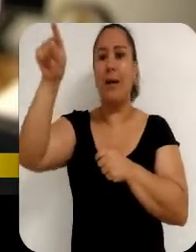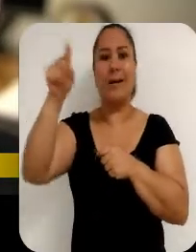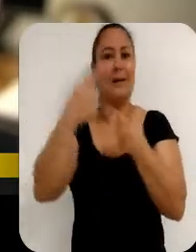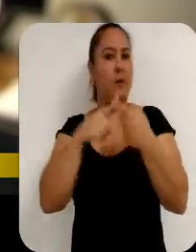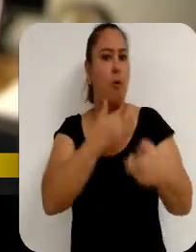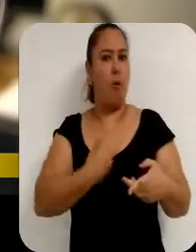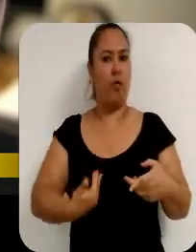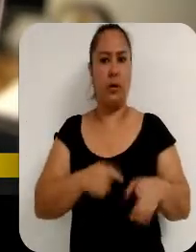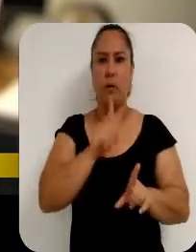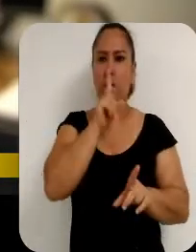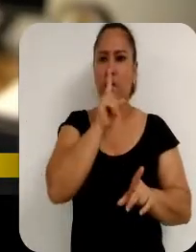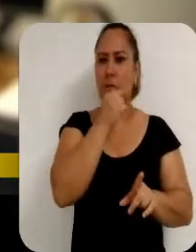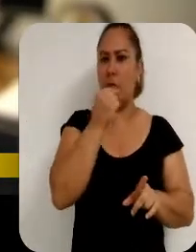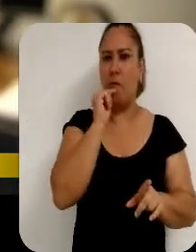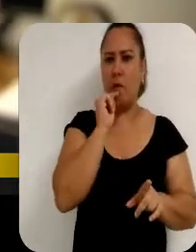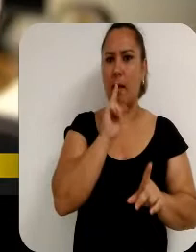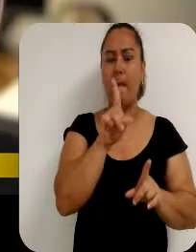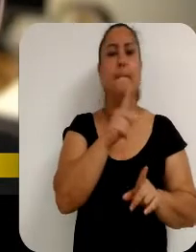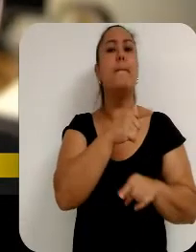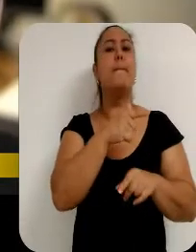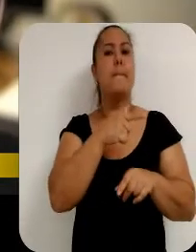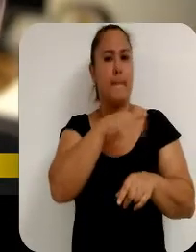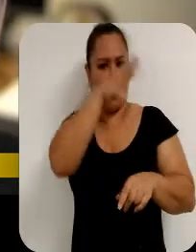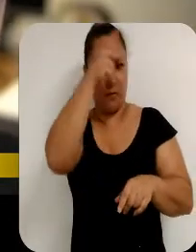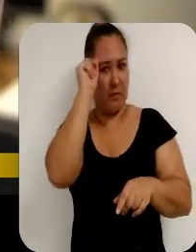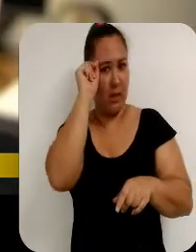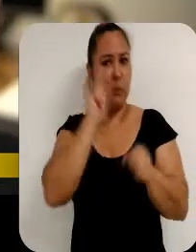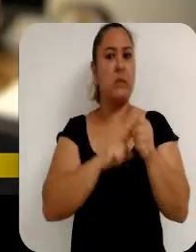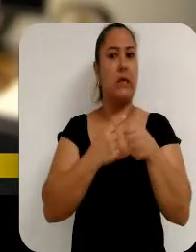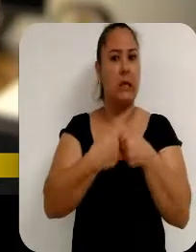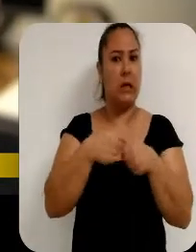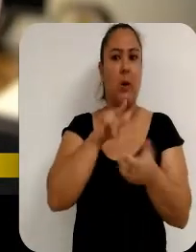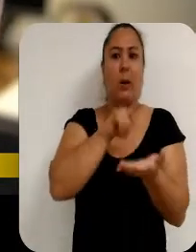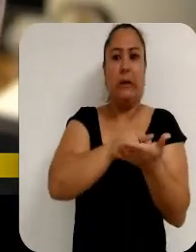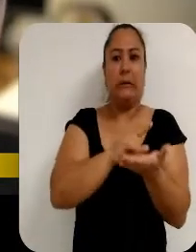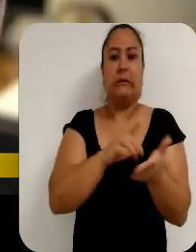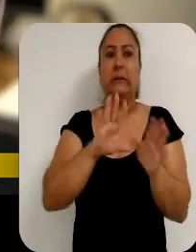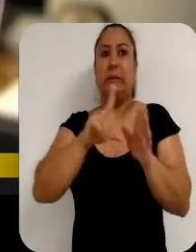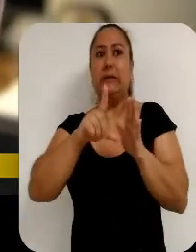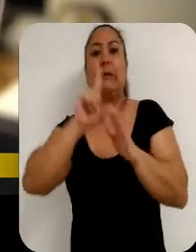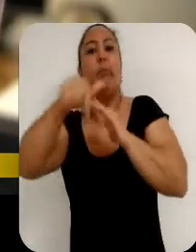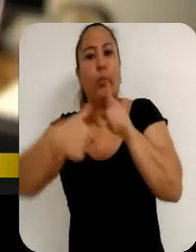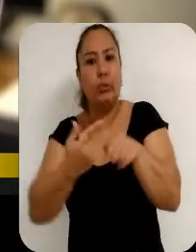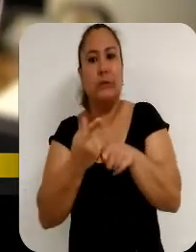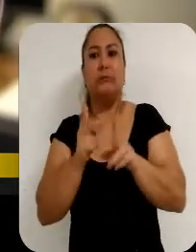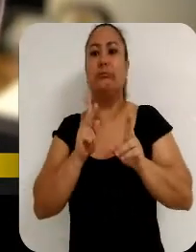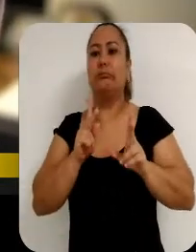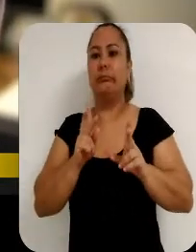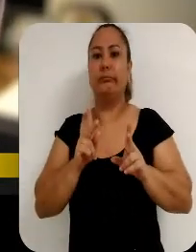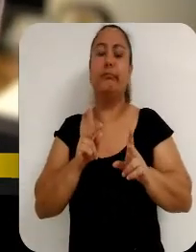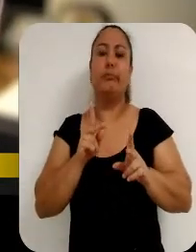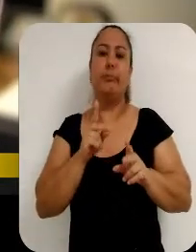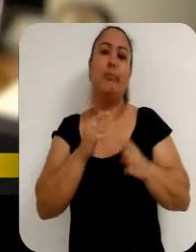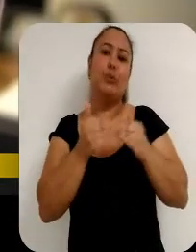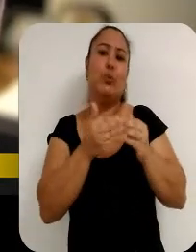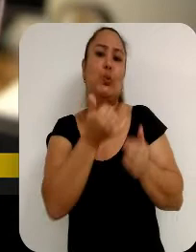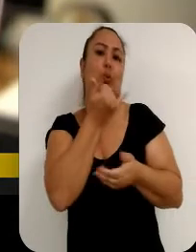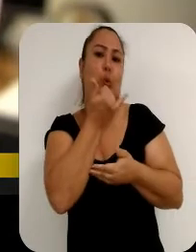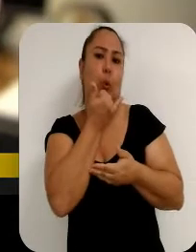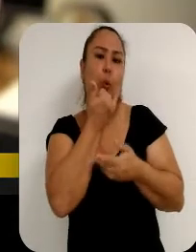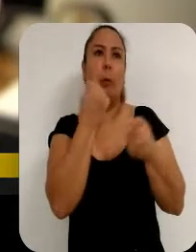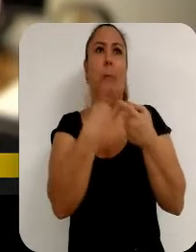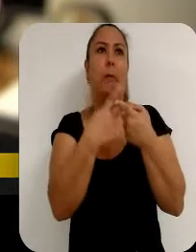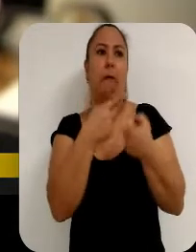da cidade de Wuhan, se eu não me engano, pediu desculpas por ter feito isso. Isso foi dezembro. A gente teve os casos em dezembro e em